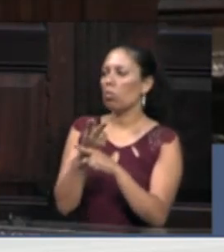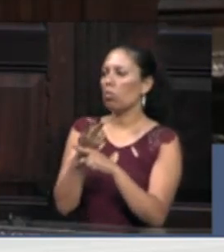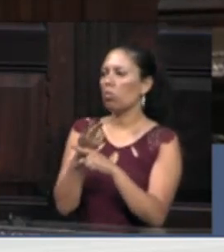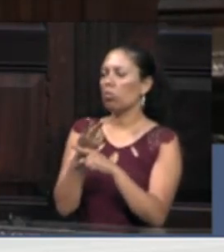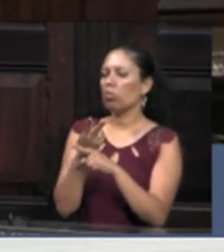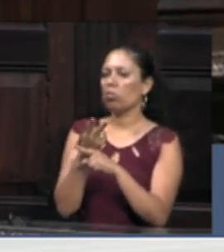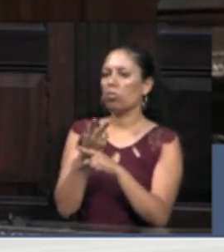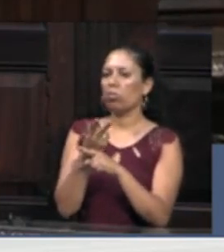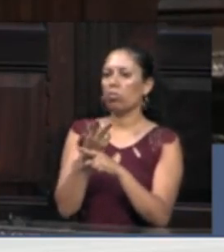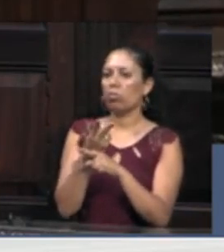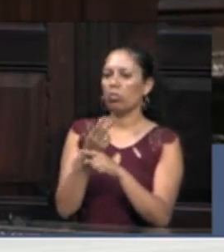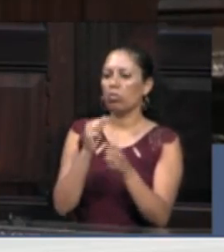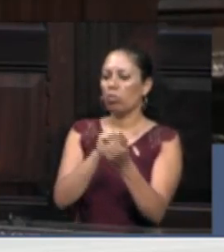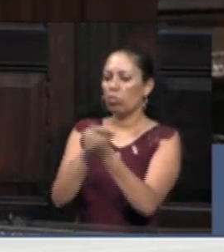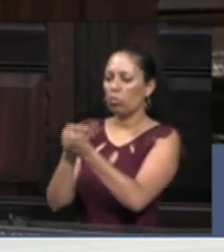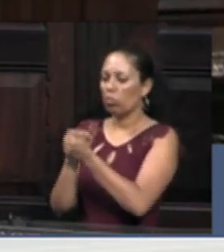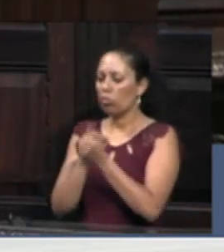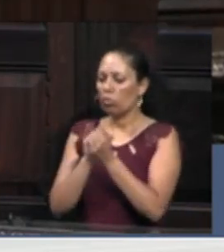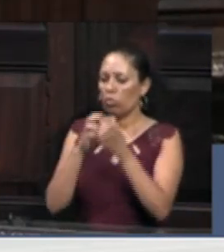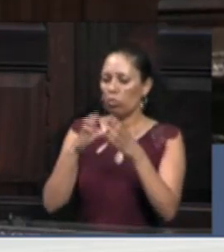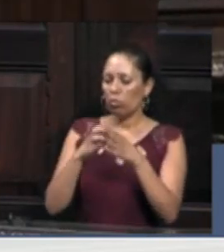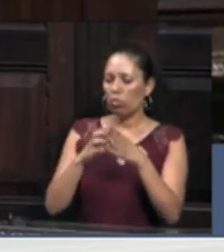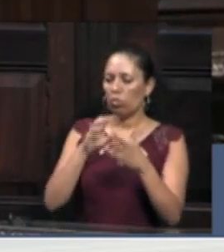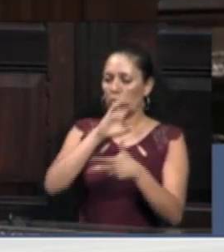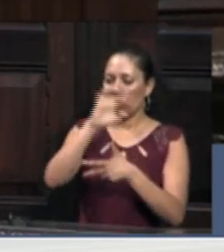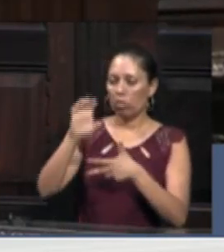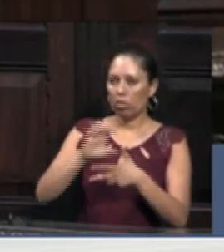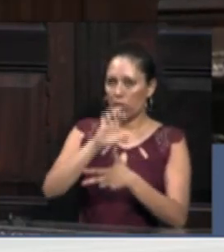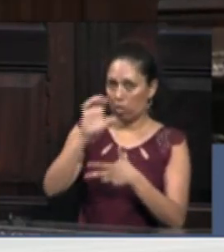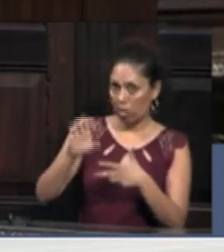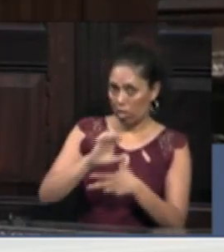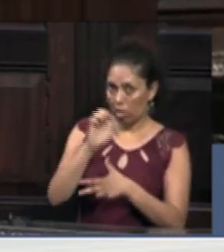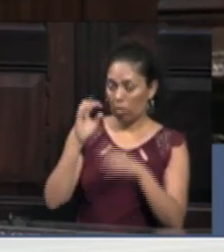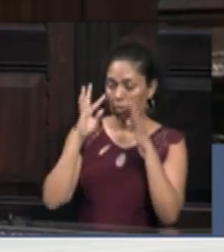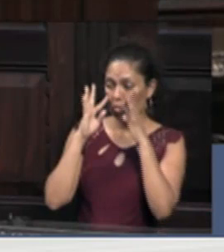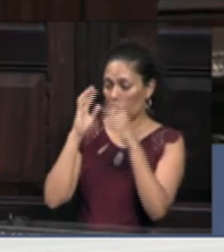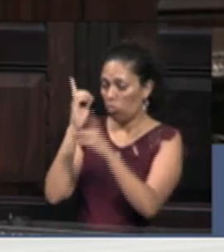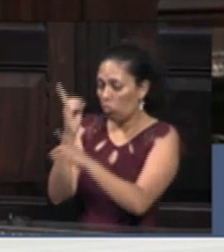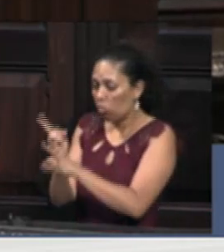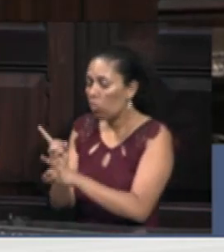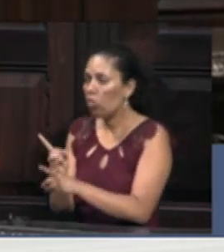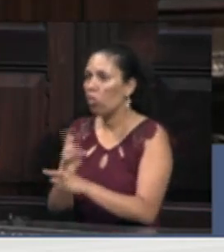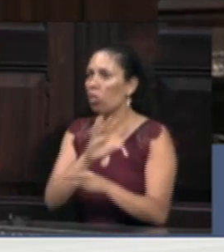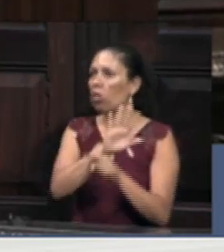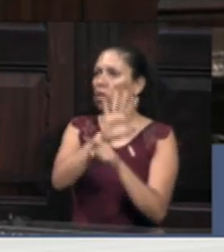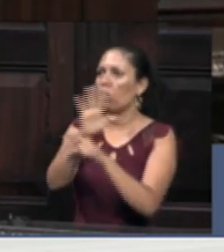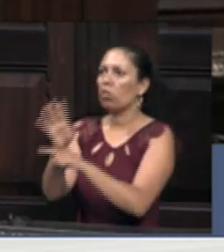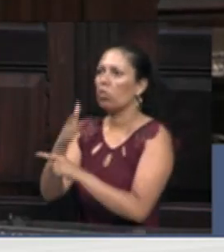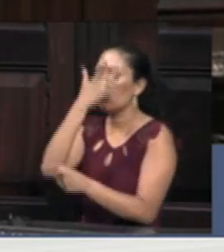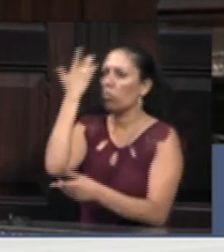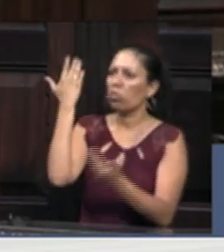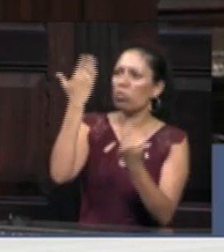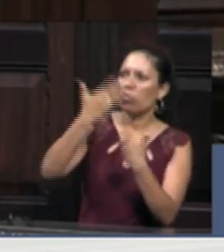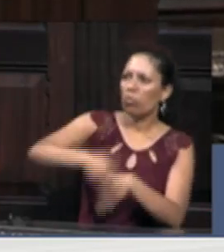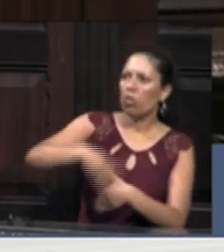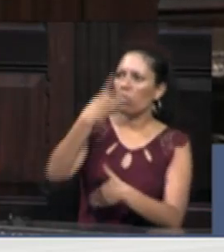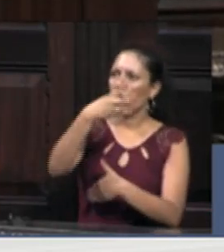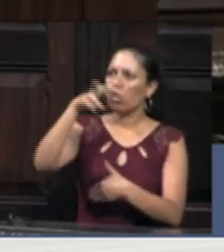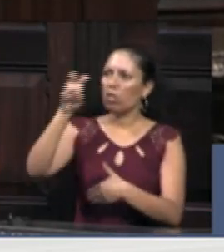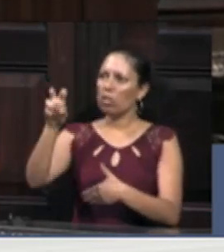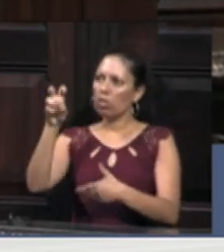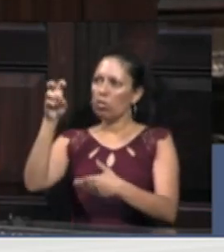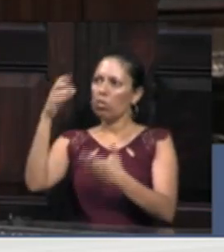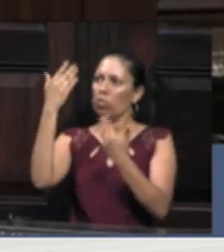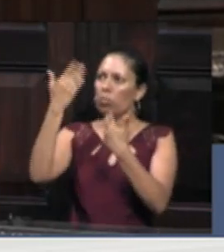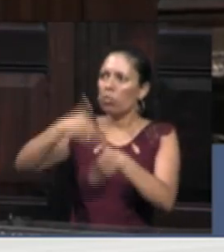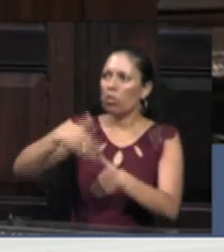Poder Executivo uma solução conclusiva para esses 45 aprovados que aguardam